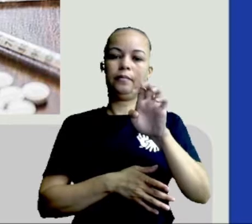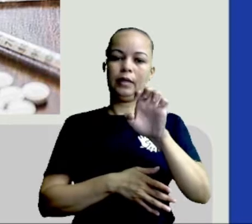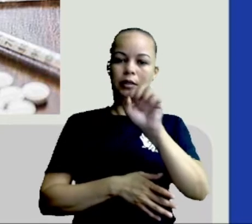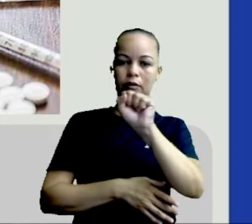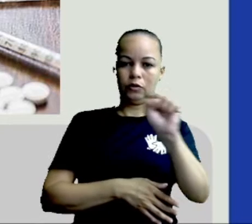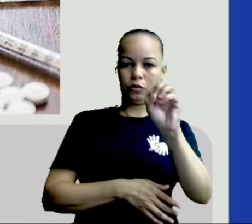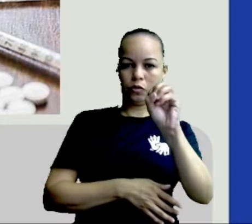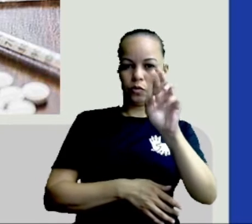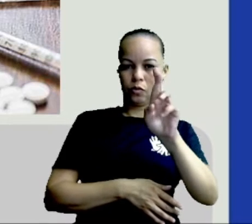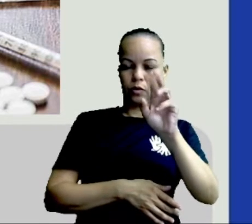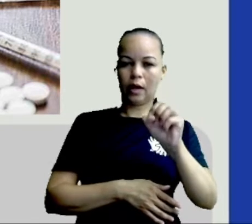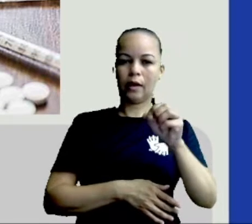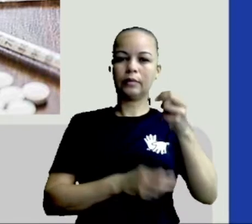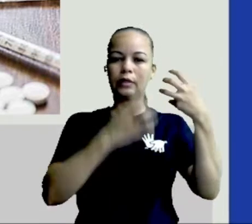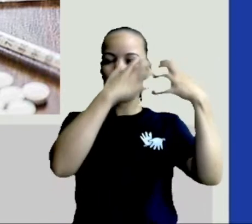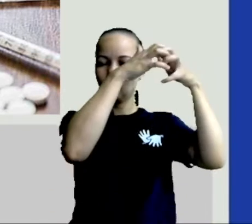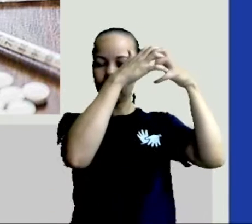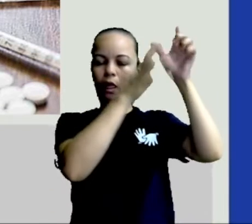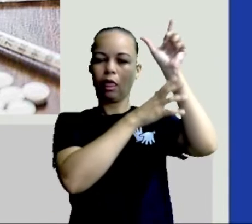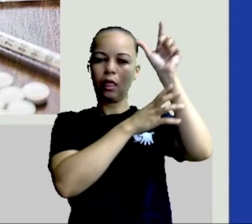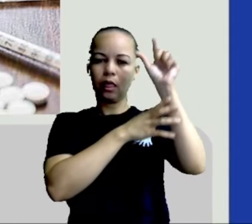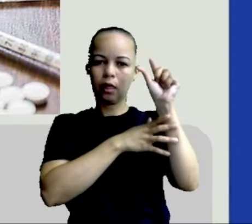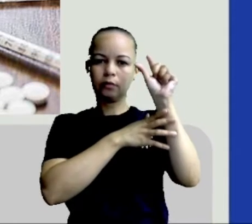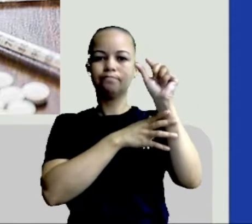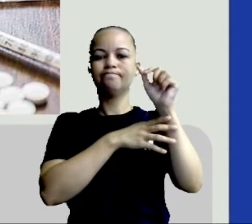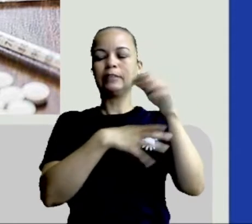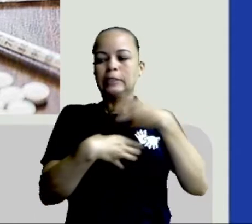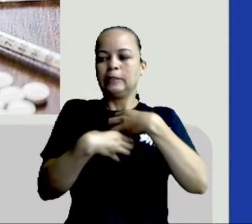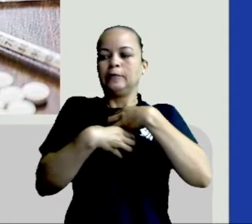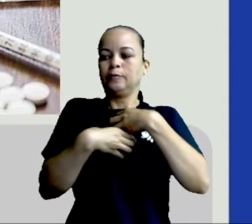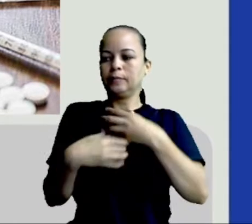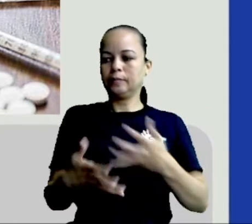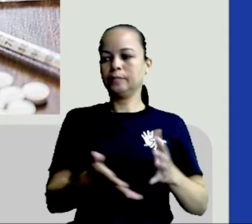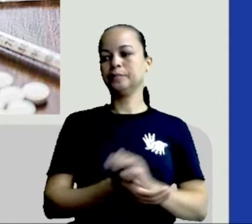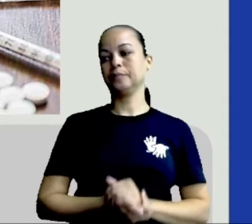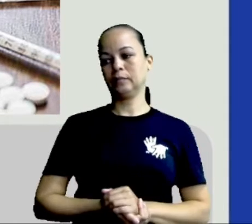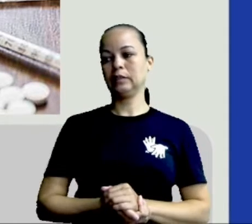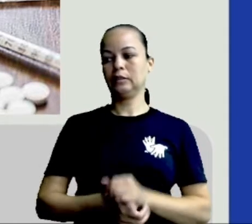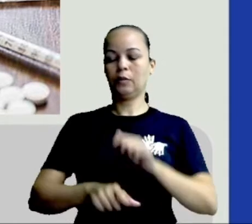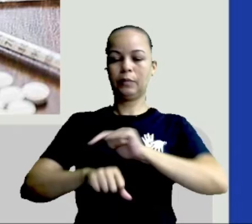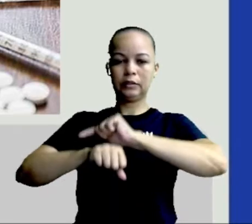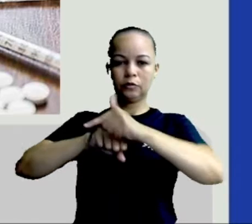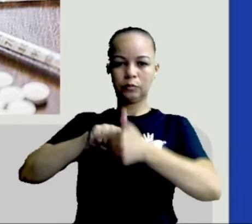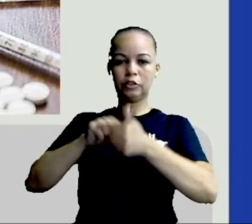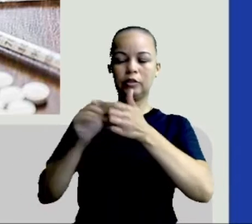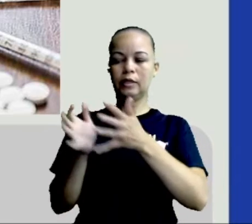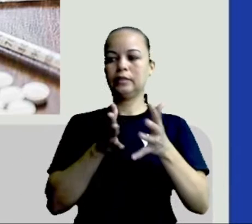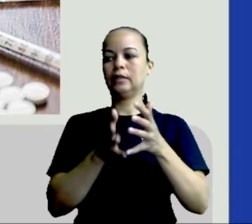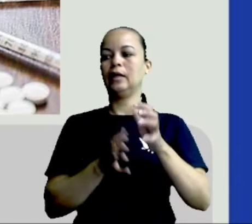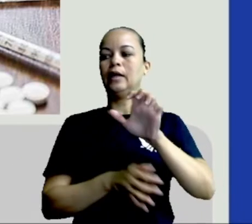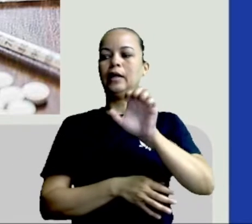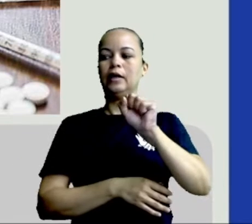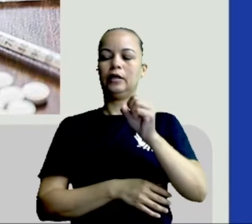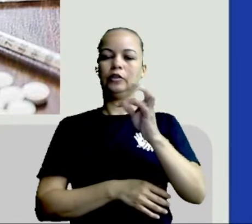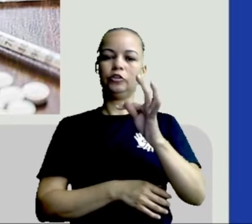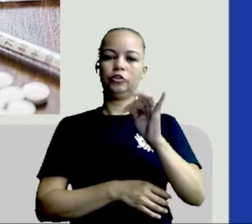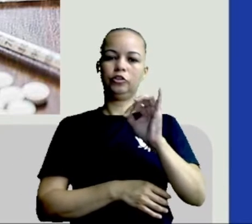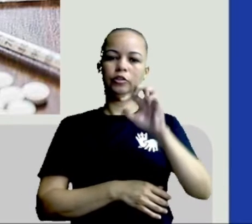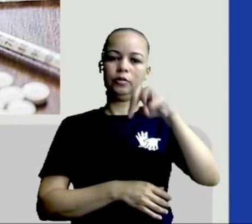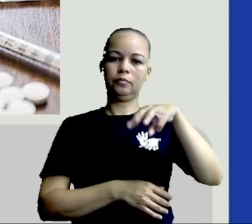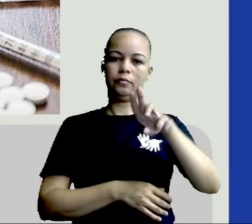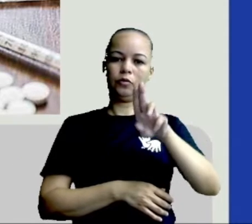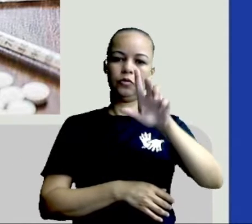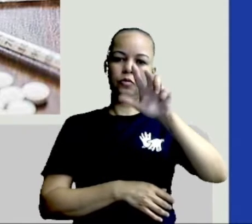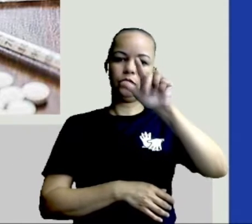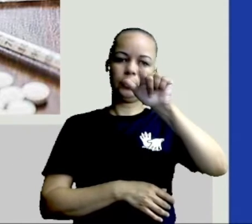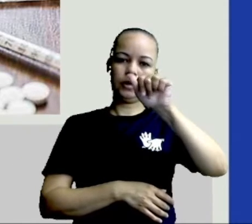atividade cerebral. Nós temos as drogas, né, que são classificadas dentro das substâncias estimulantes, ou seja,